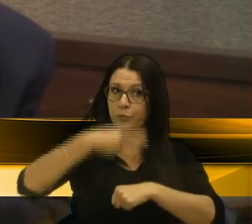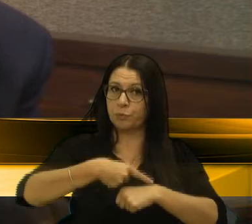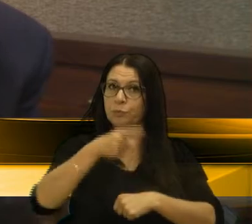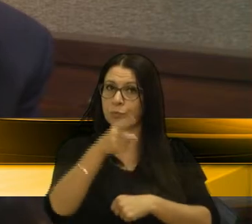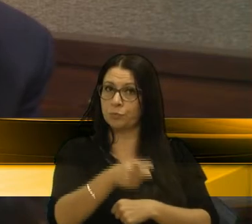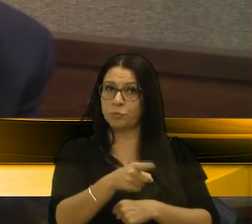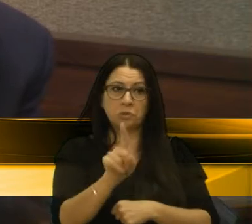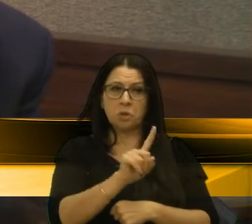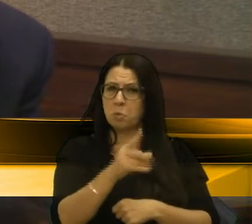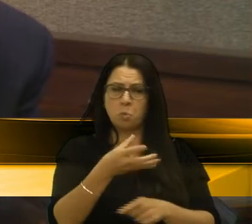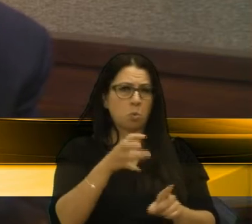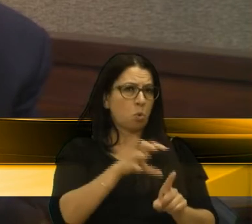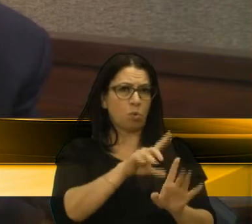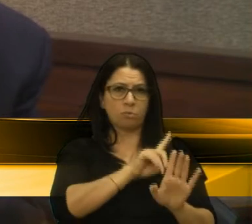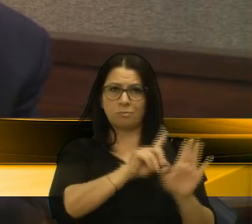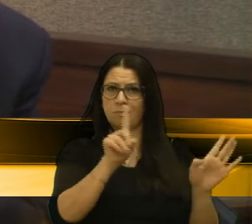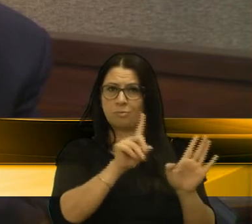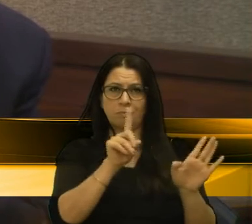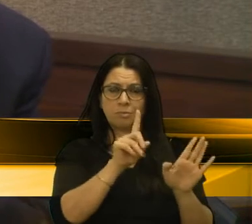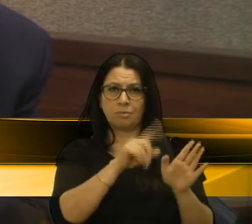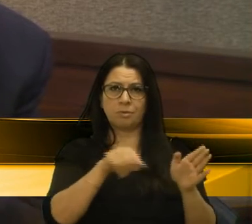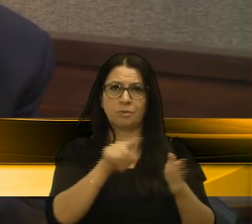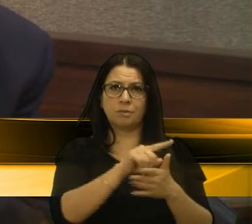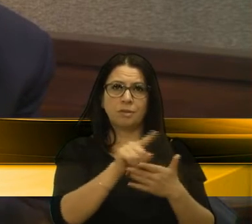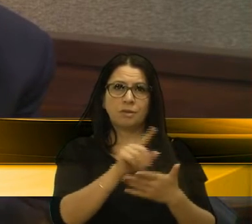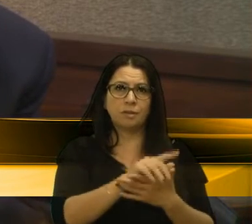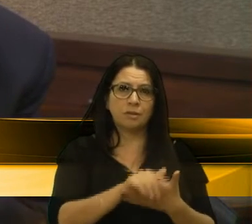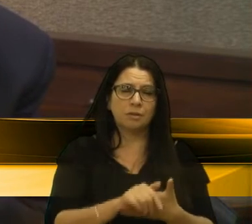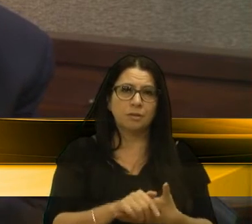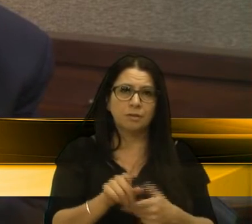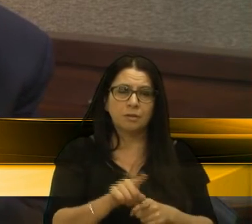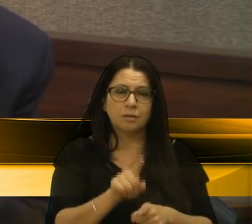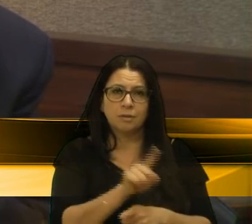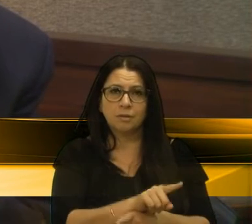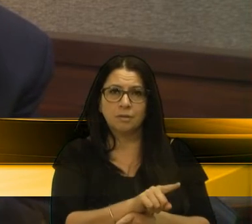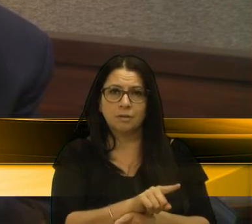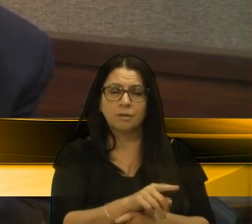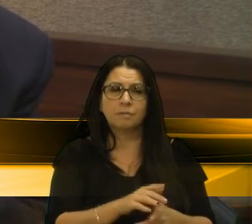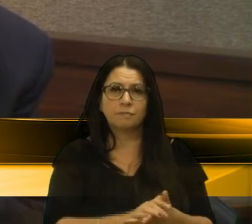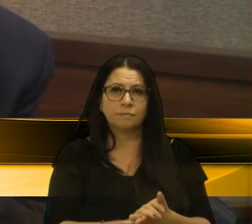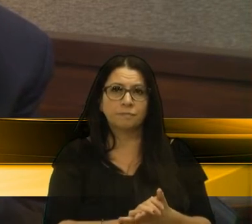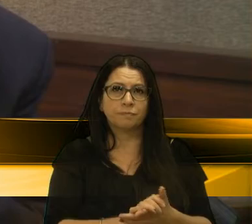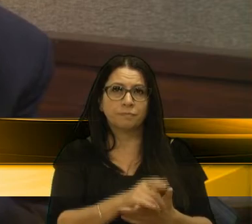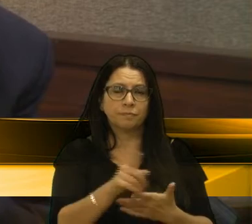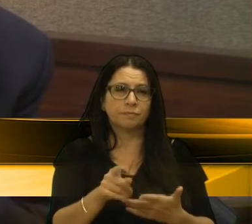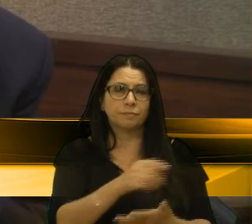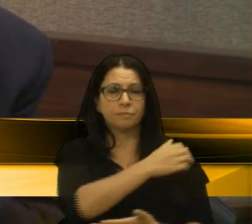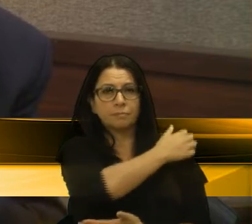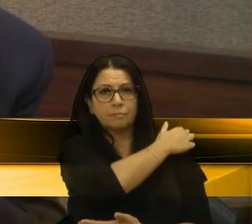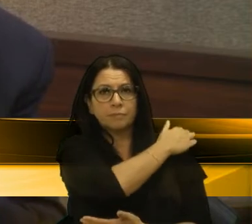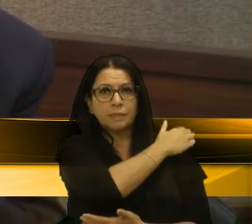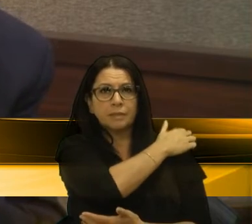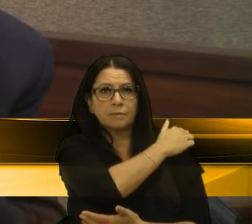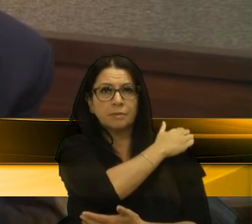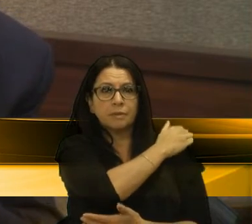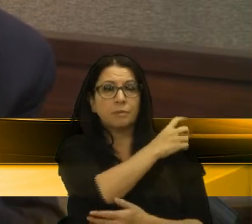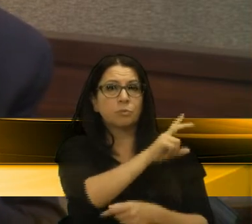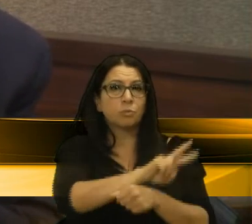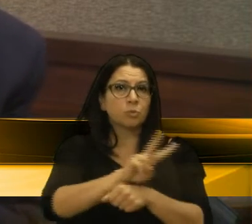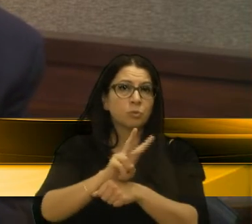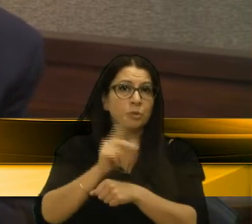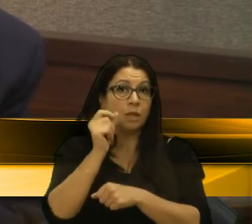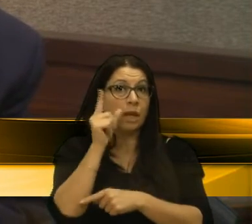é que eu seja contra o pedágio, eu sou contra a modelagem que está sendo preparada aí. Muito cuidado e